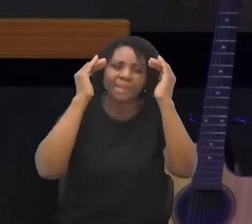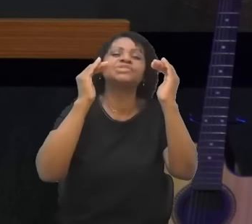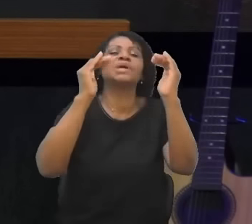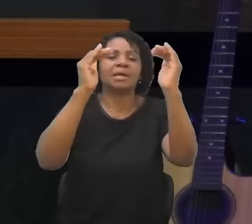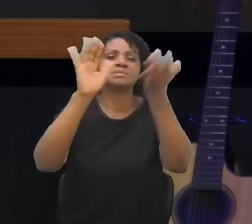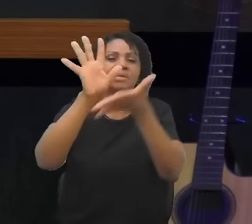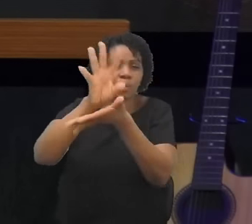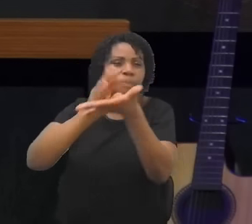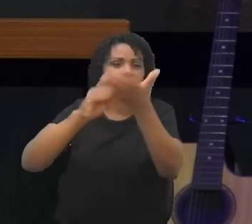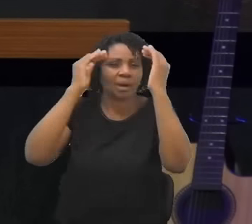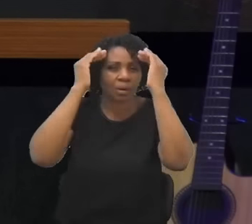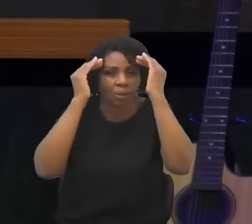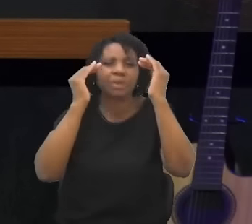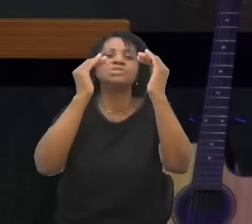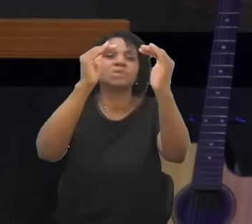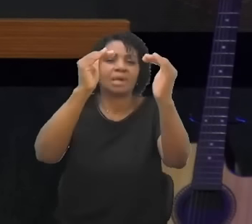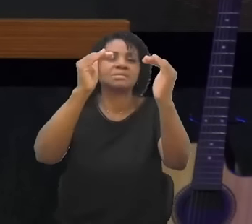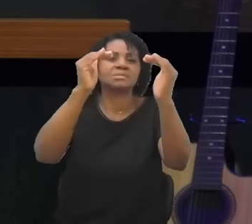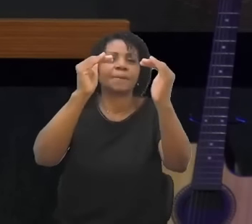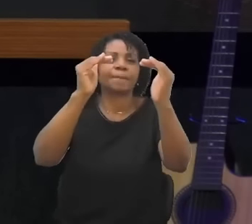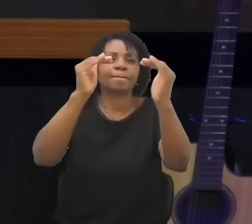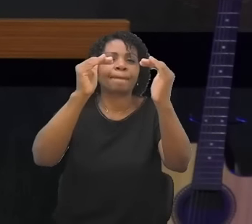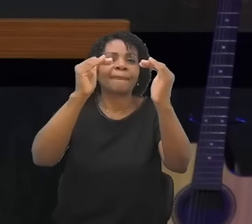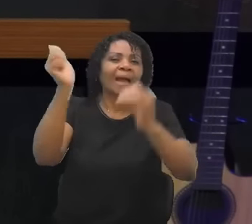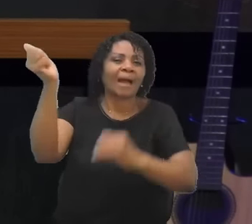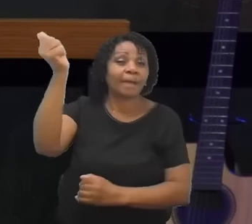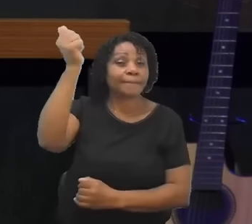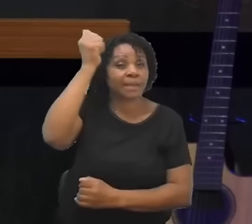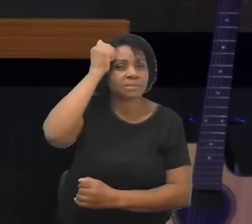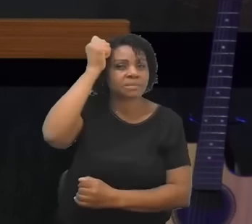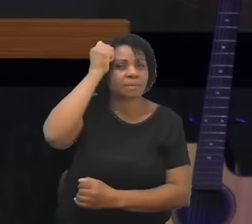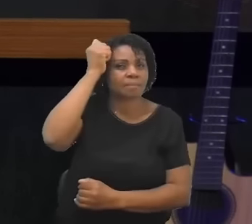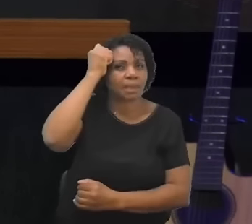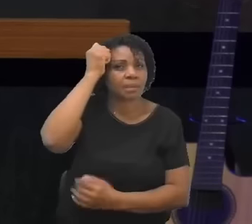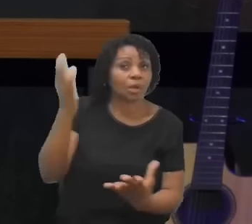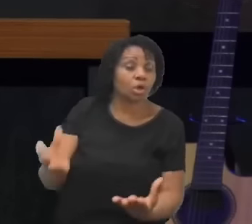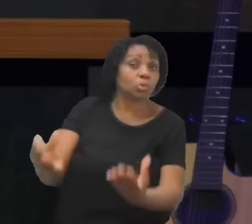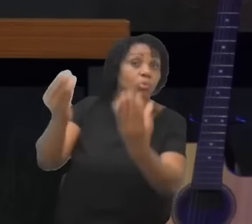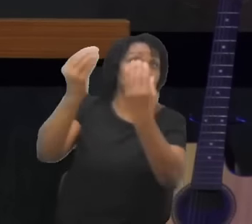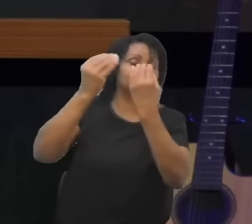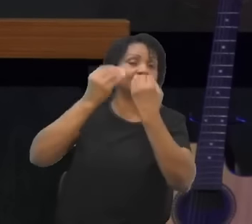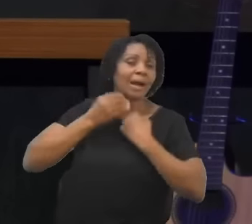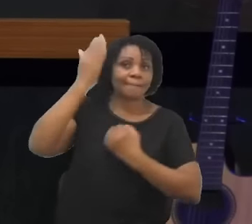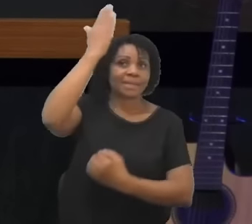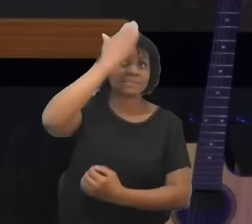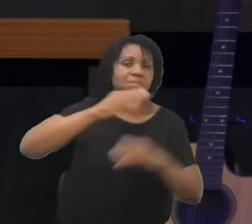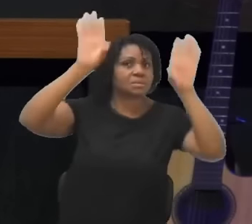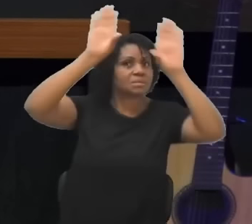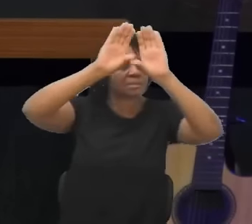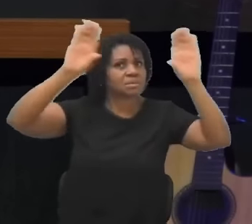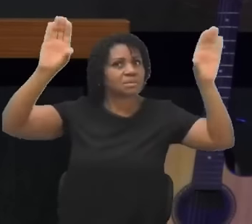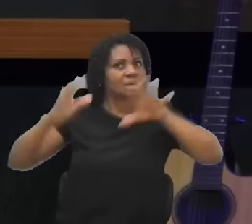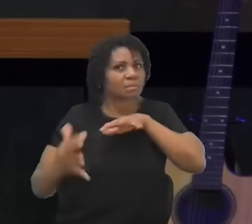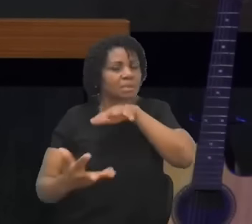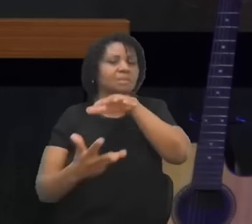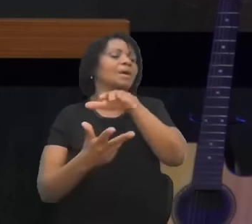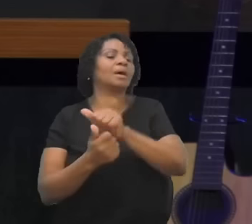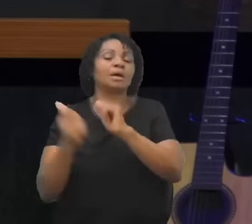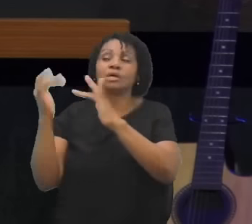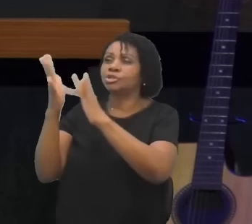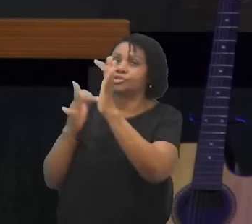obediência. Gente, obediência, arrependimento traz o céu para a terra. Traz o céu. Jesus falou uma